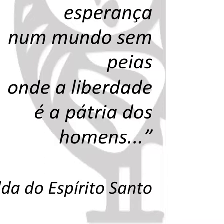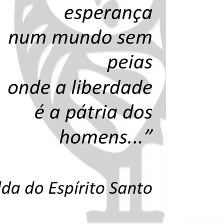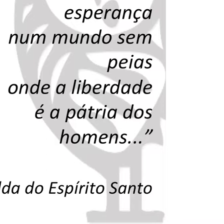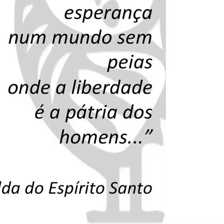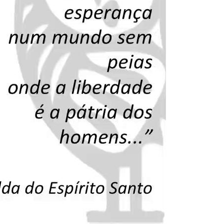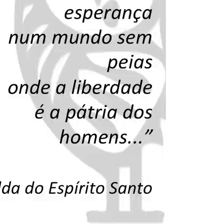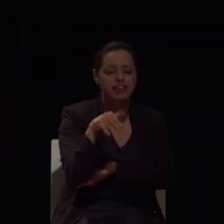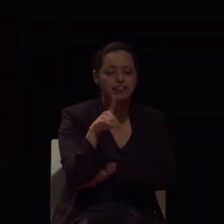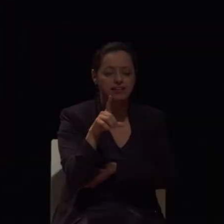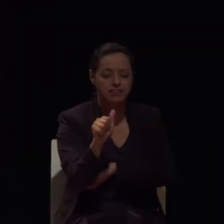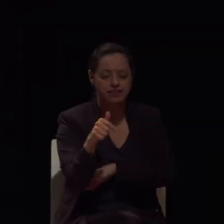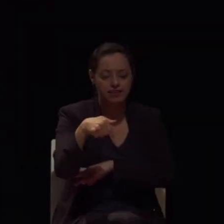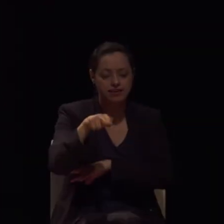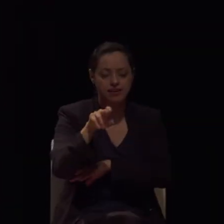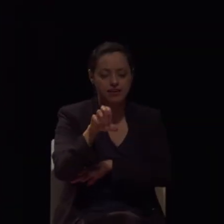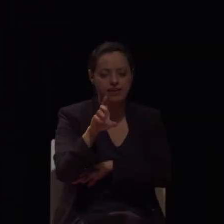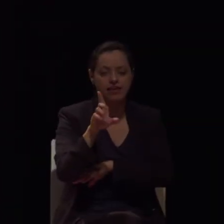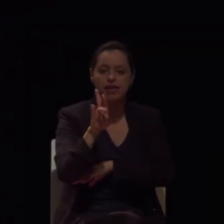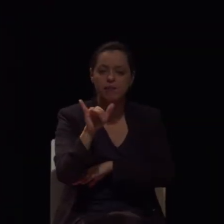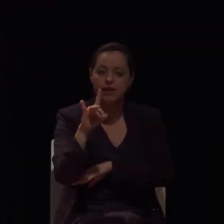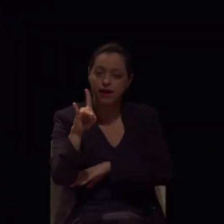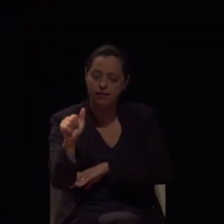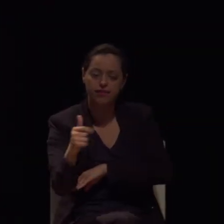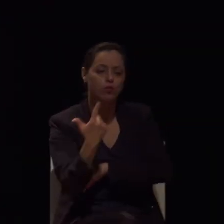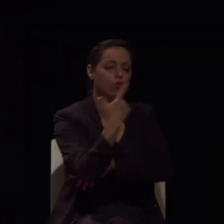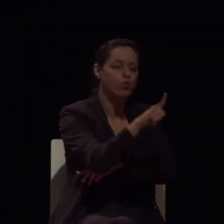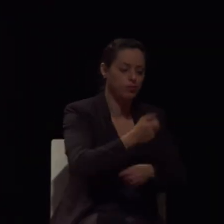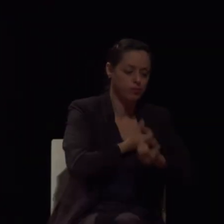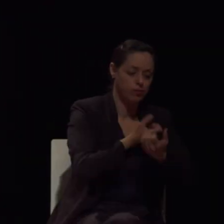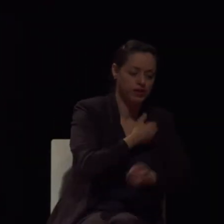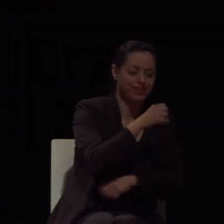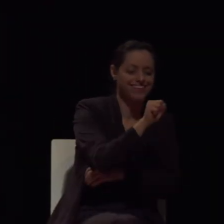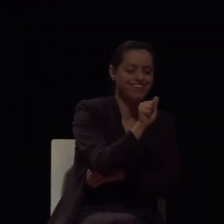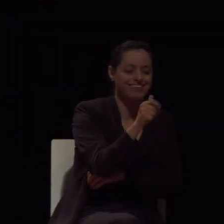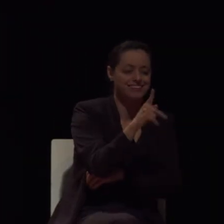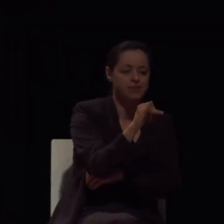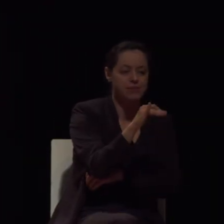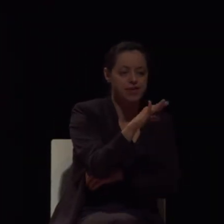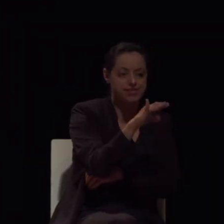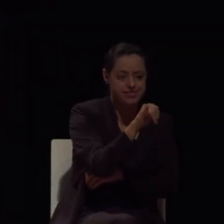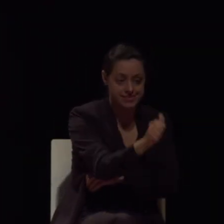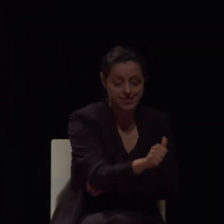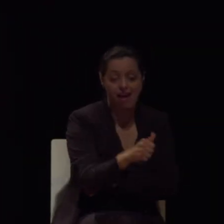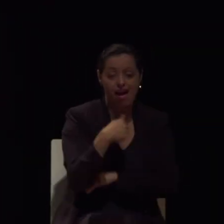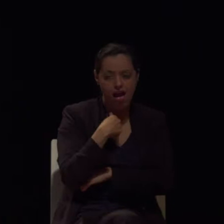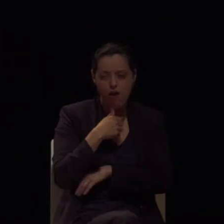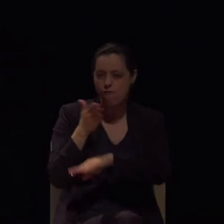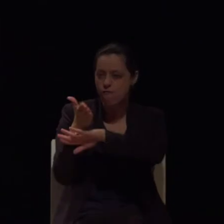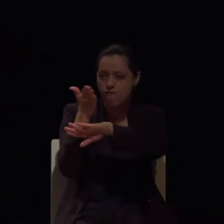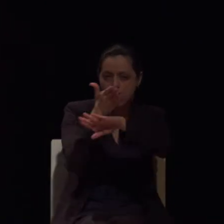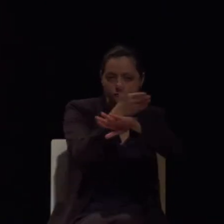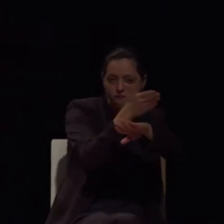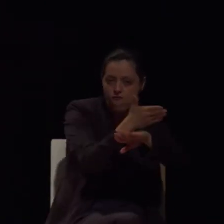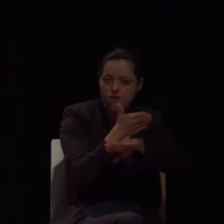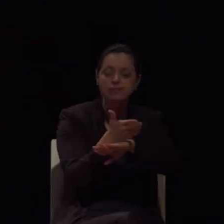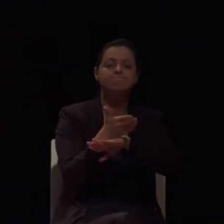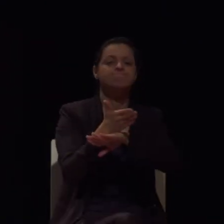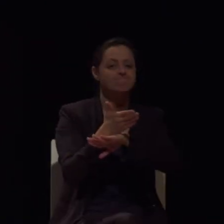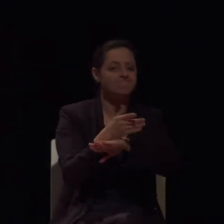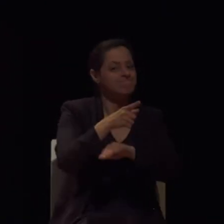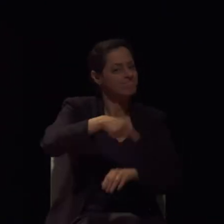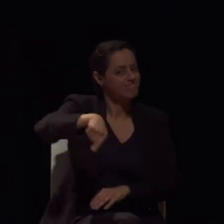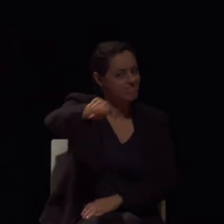quebrada tenho feito muitas caminhadas por aí porque eu sei que esse tipo de